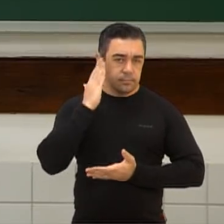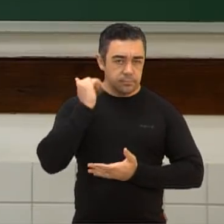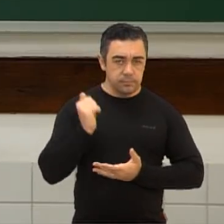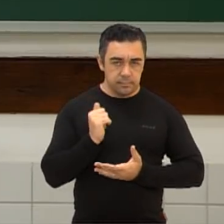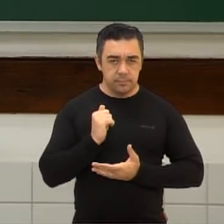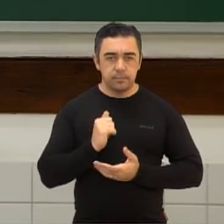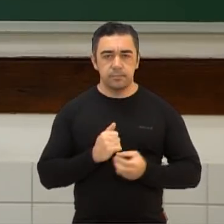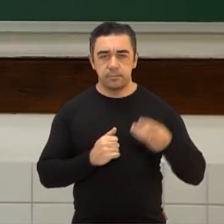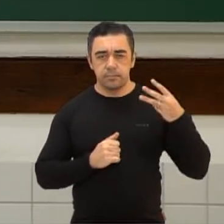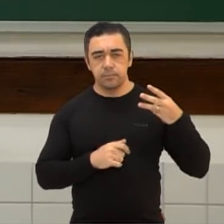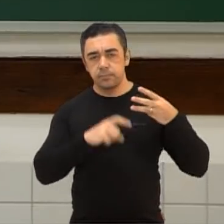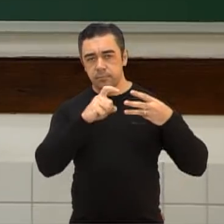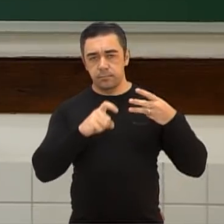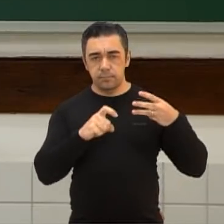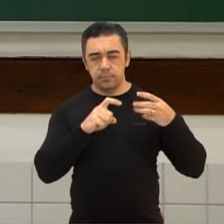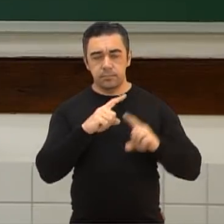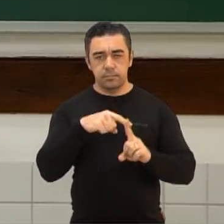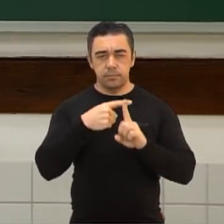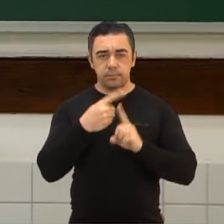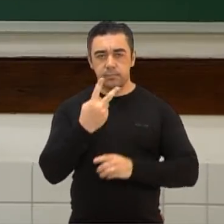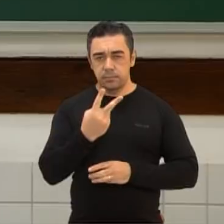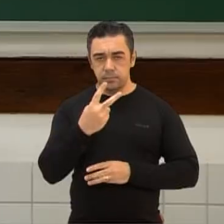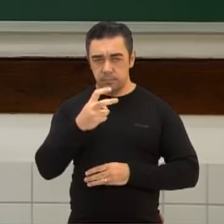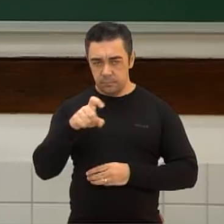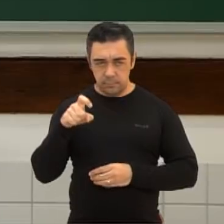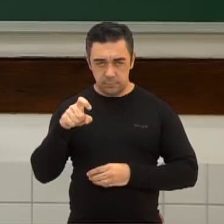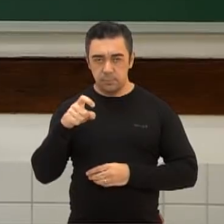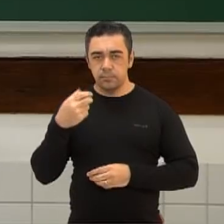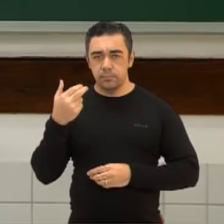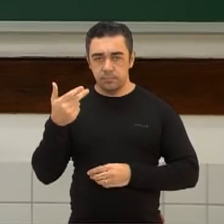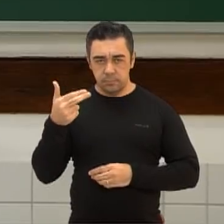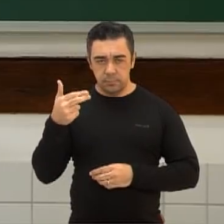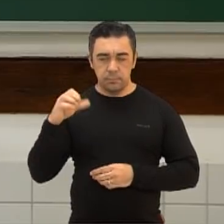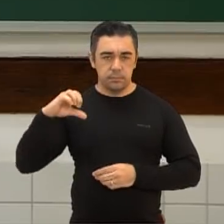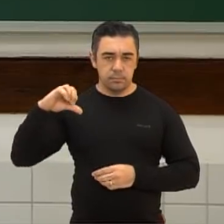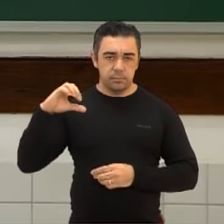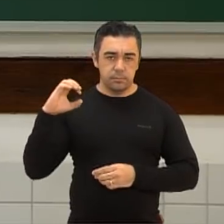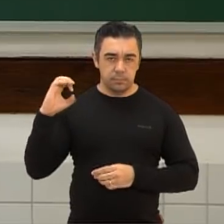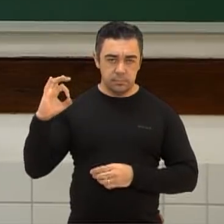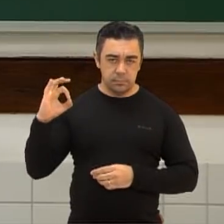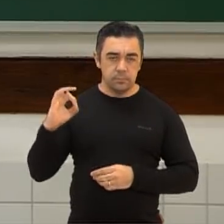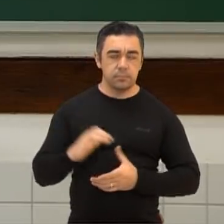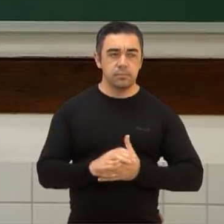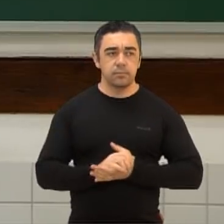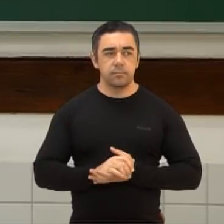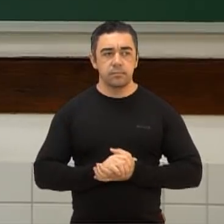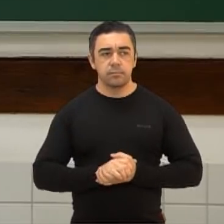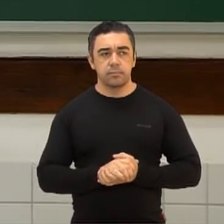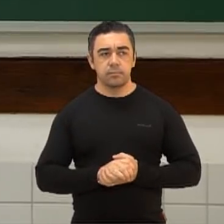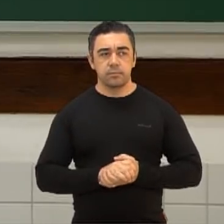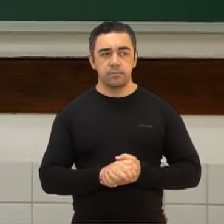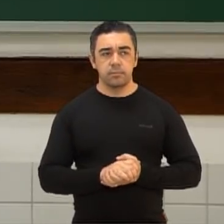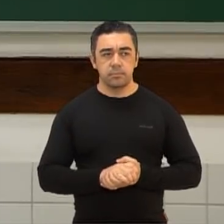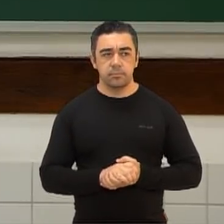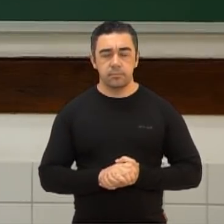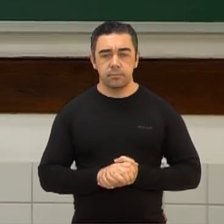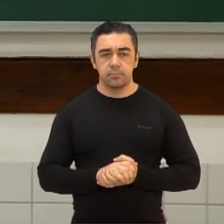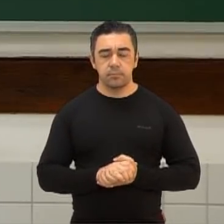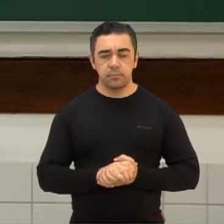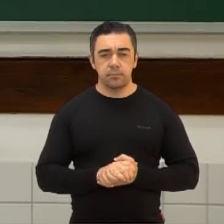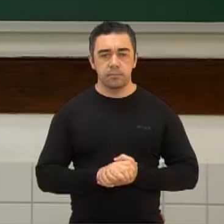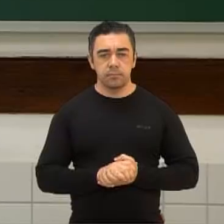que 3x mais 2x resulta em um ângulo reto, né, de 90